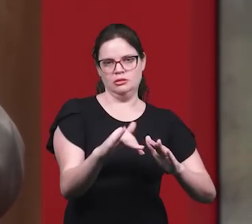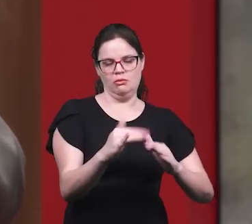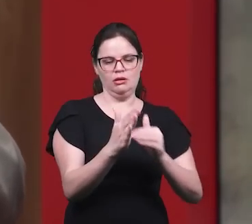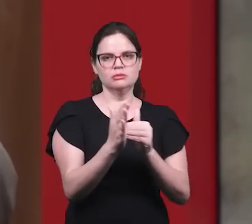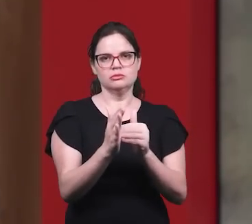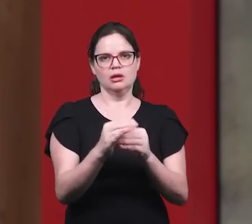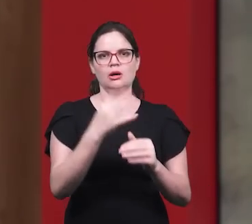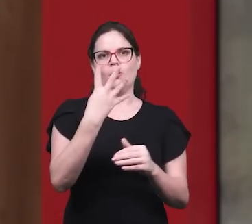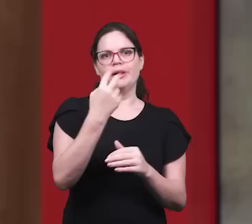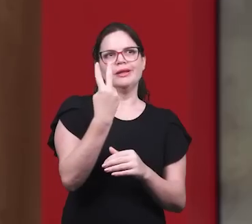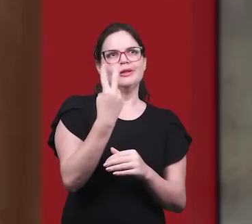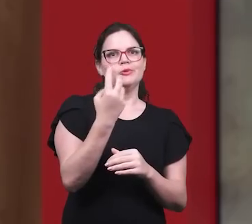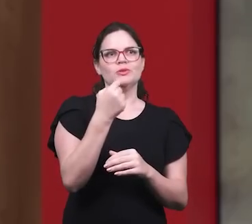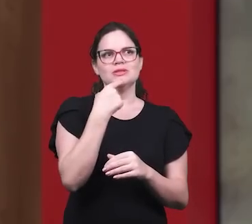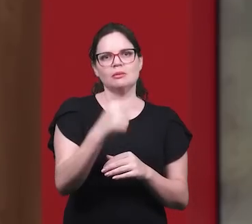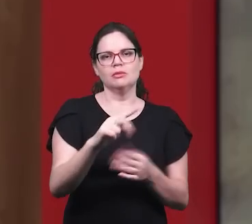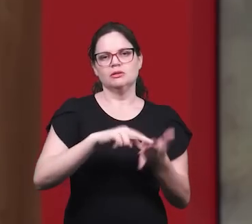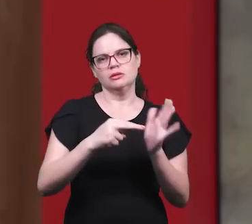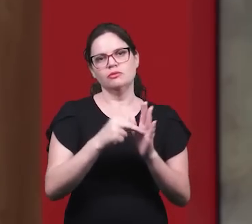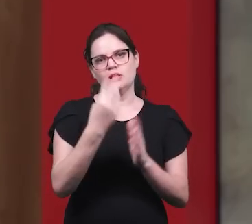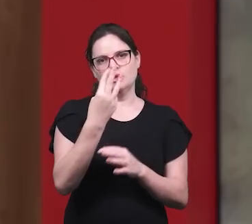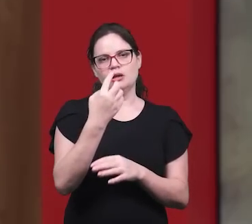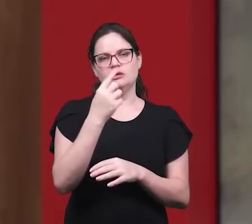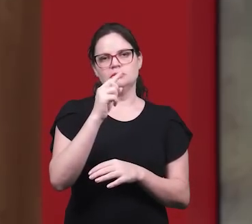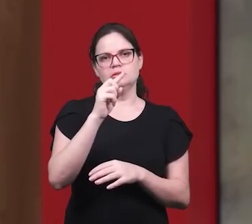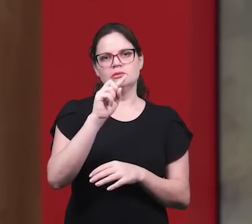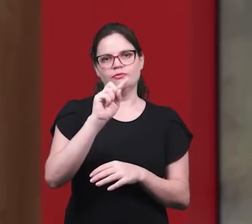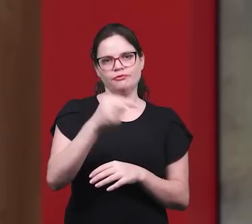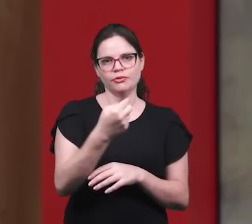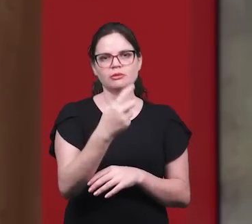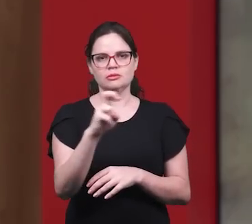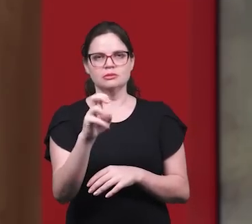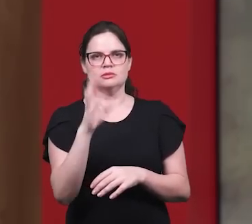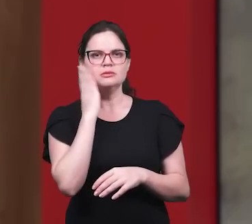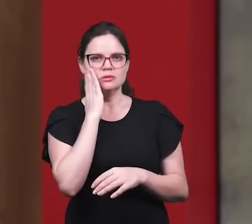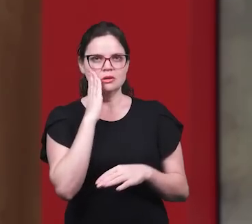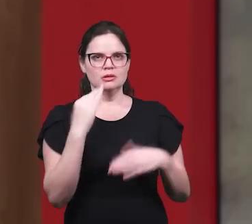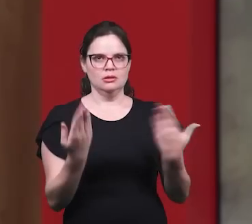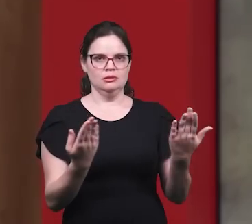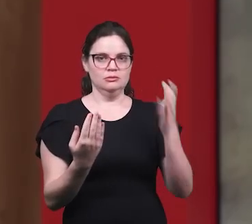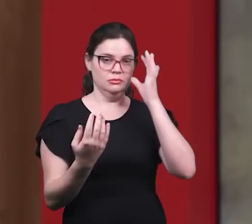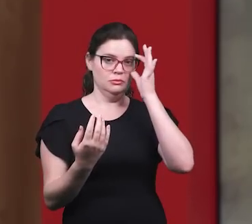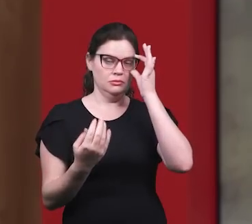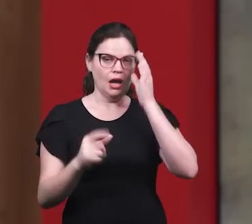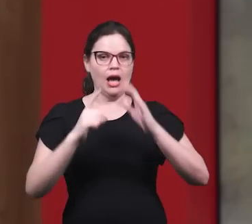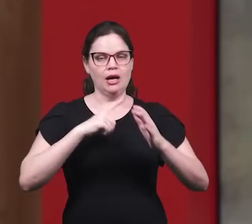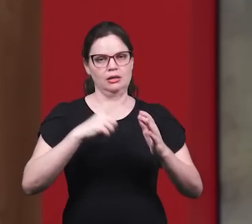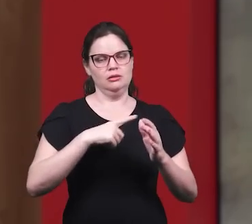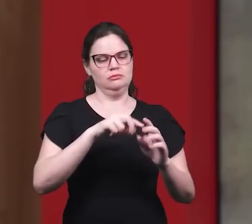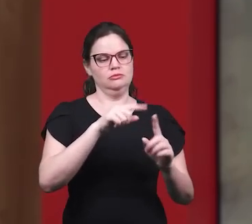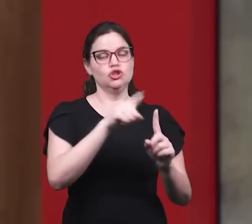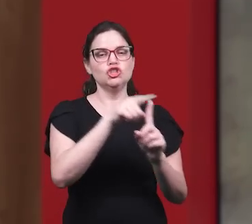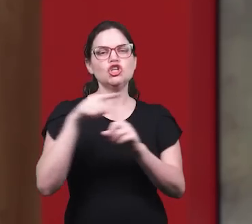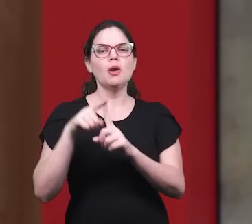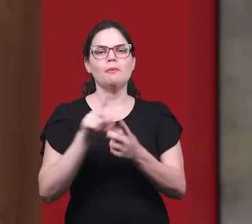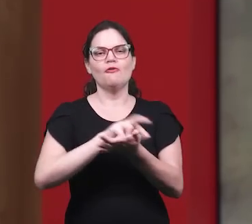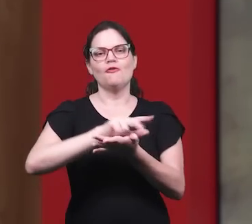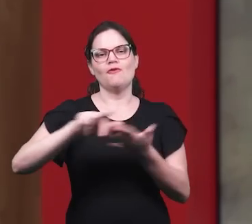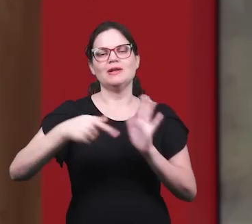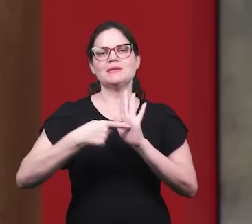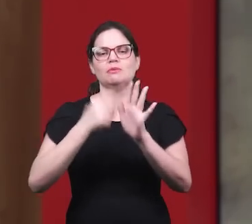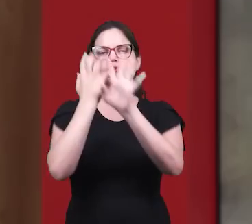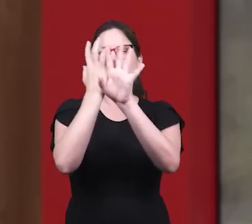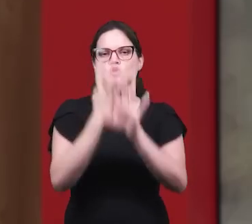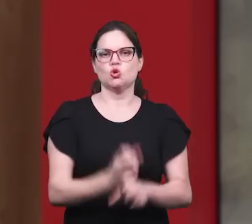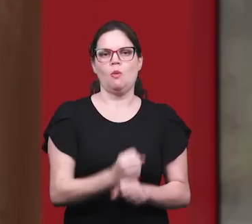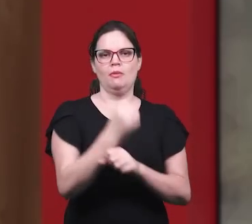42 semanas ou um tempo, tempos e metade de um tempo.